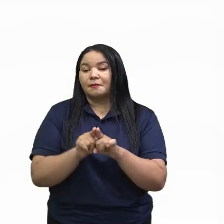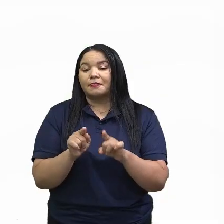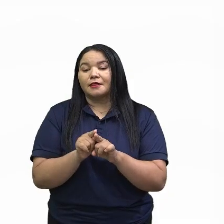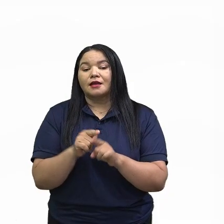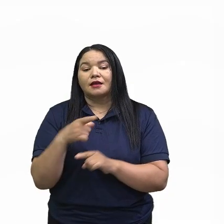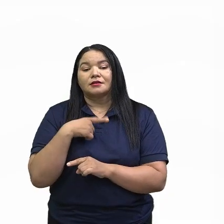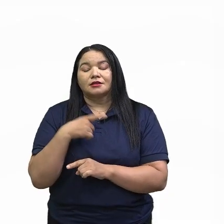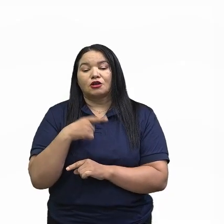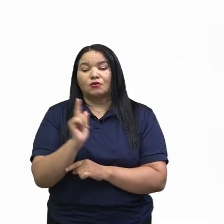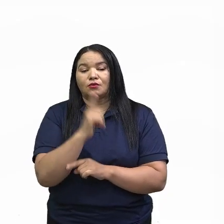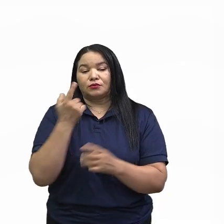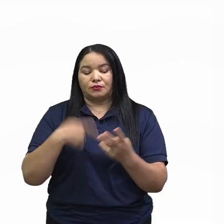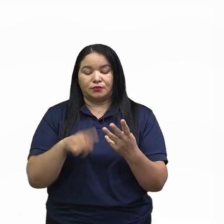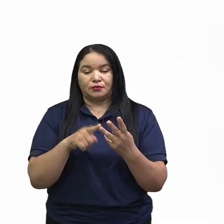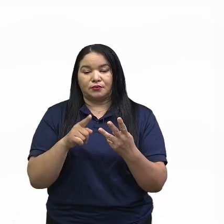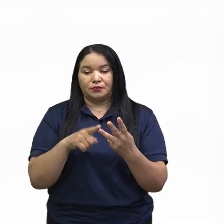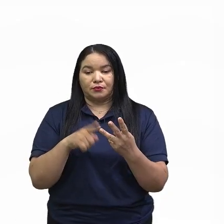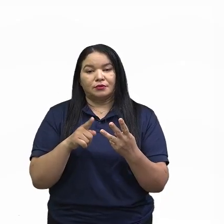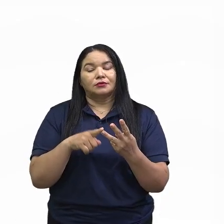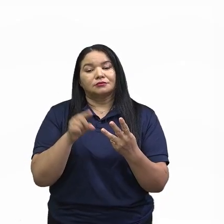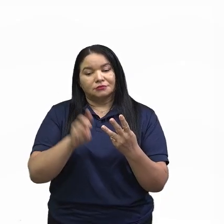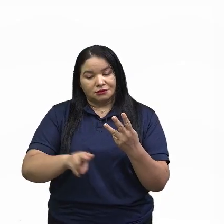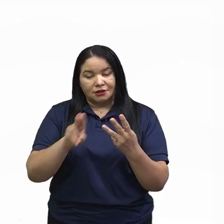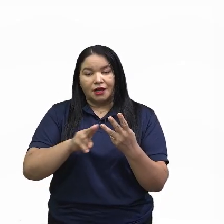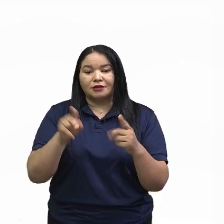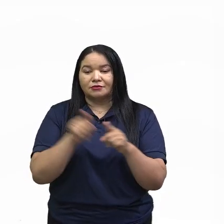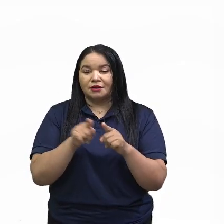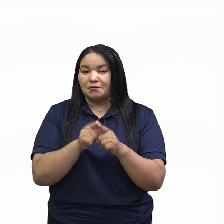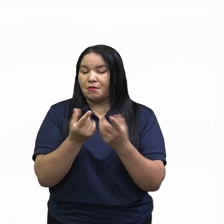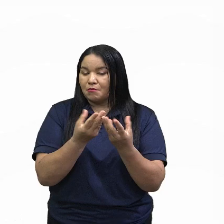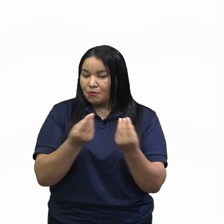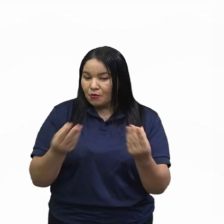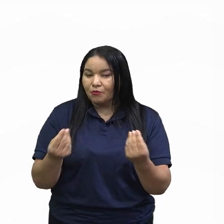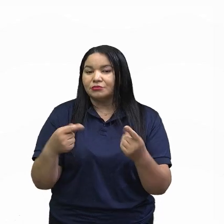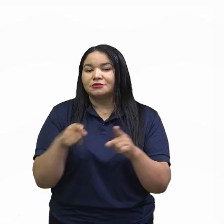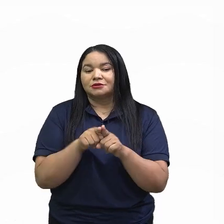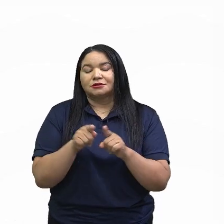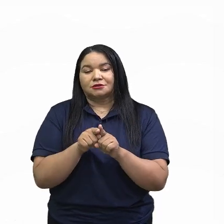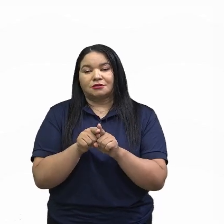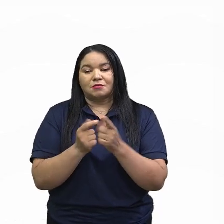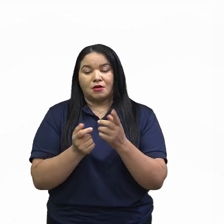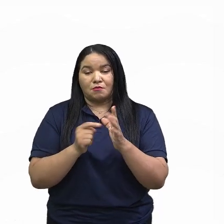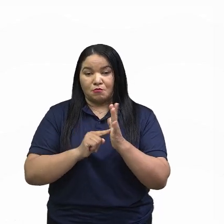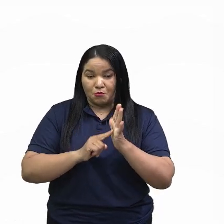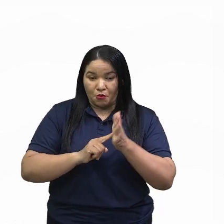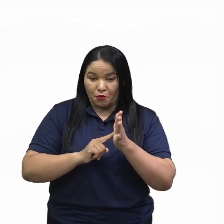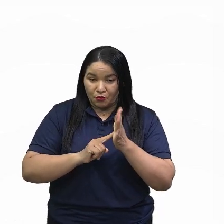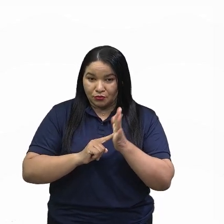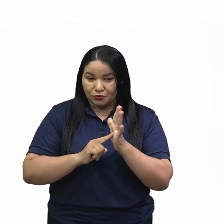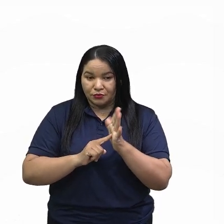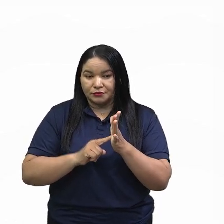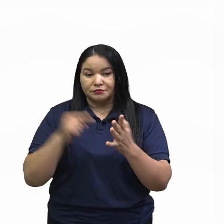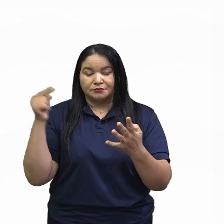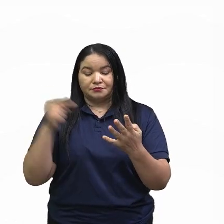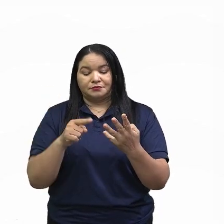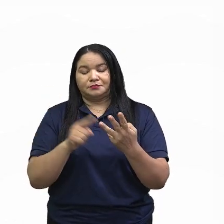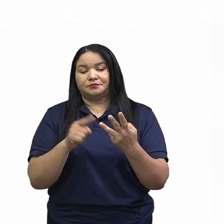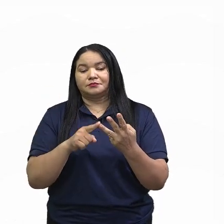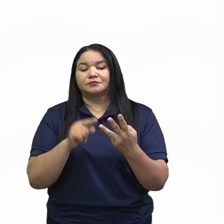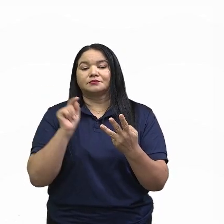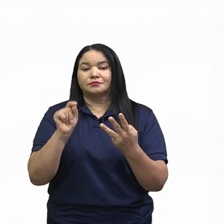um outro produto muito conhecido, também utilizado muito para motores a combustão aqui no nosso país, que é o